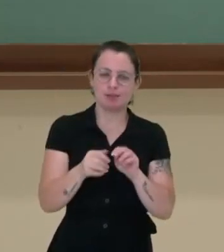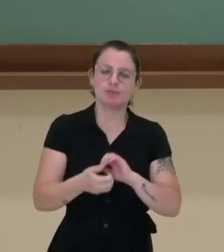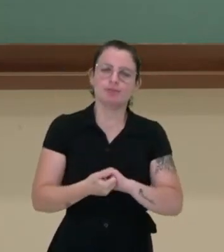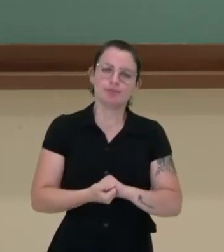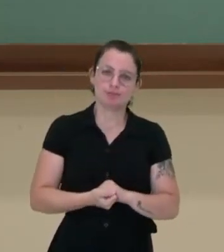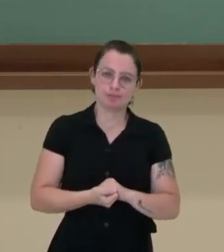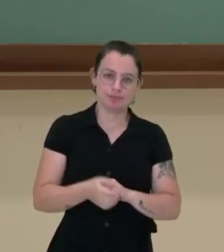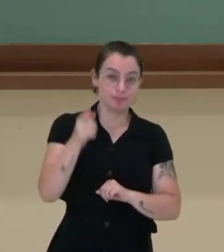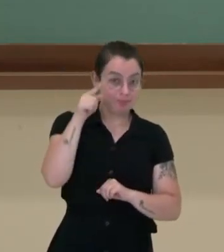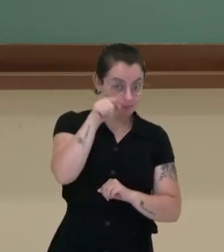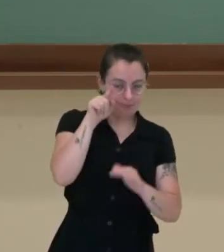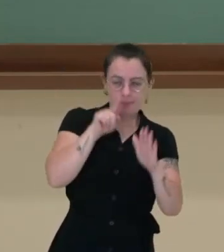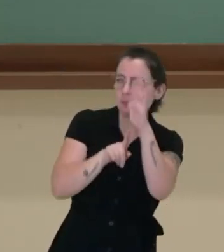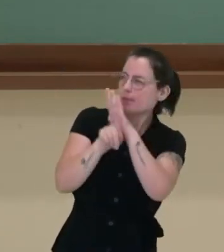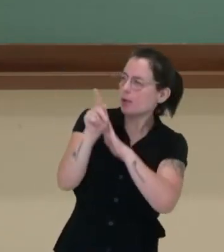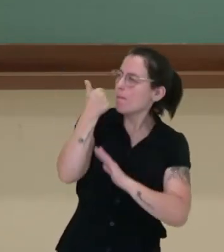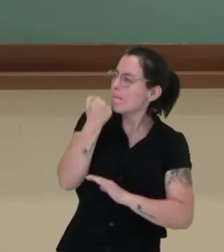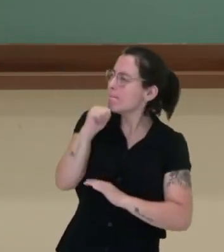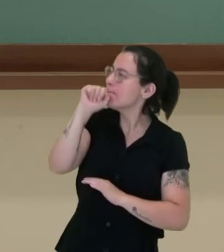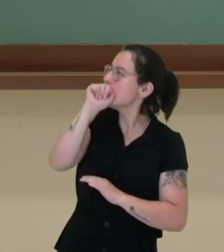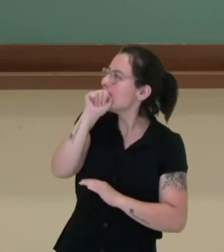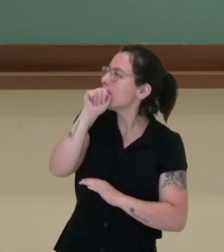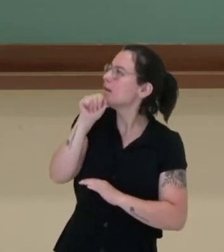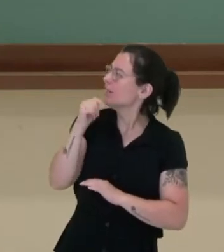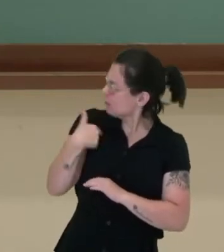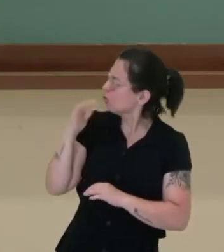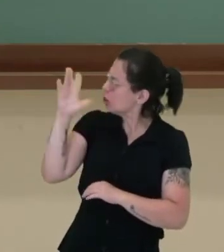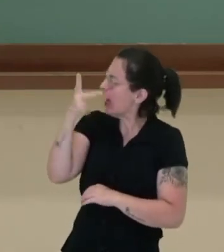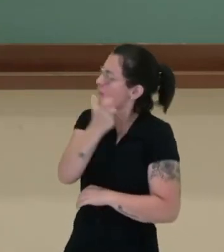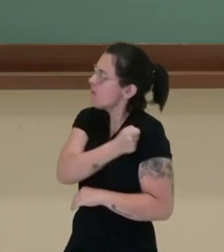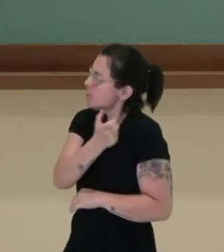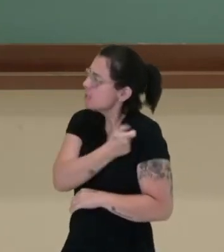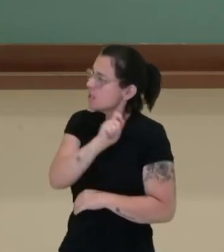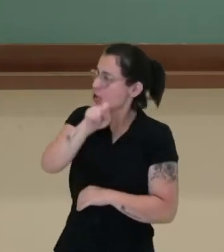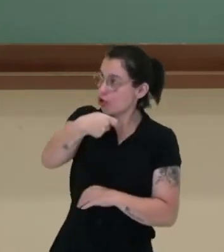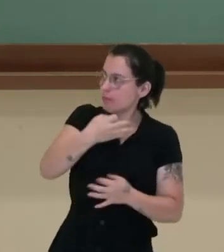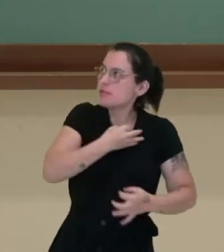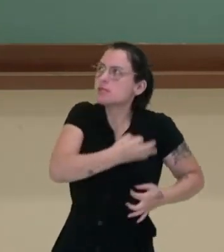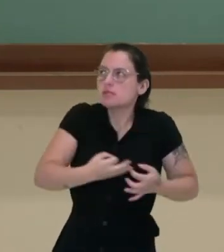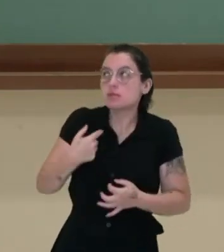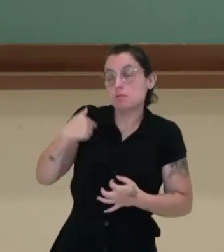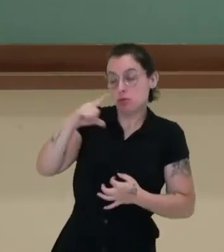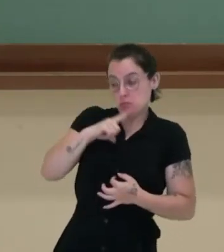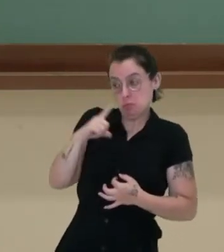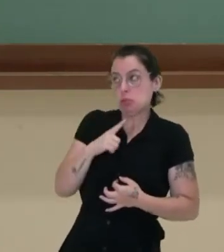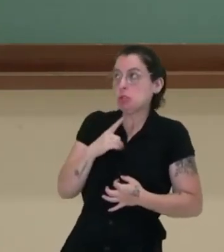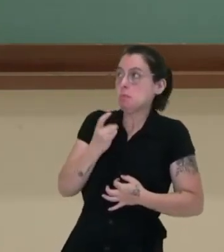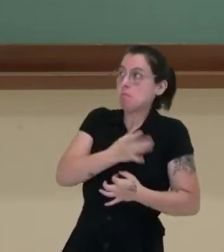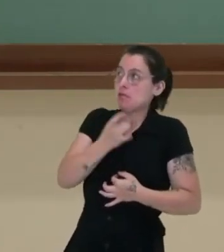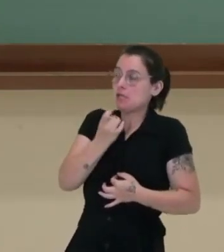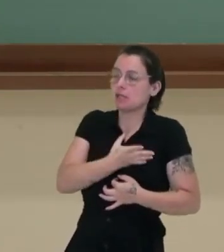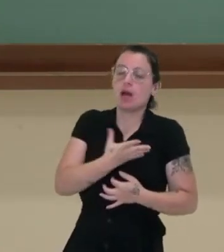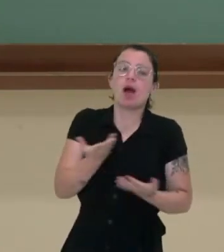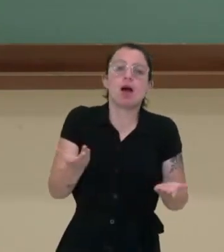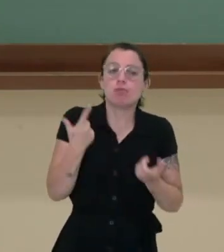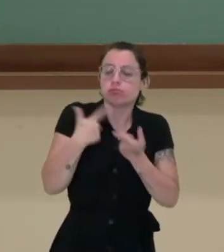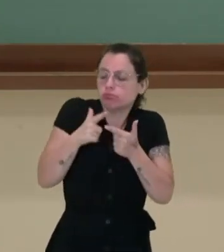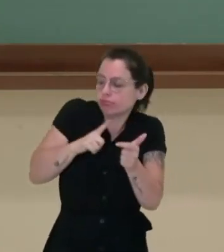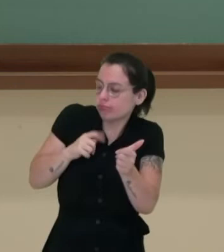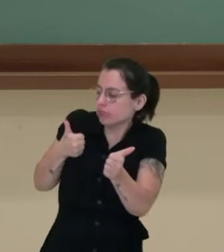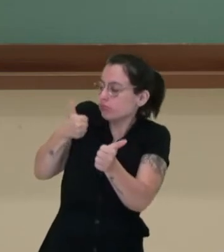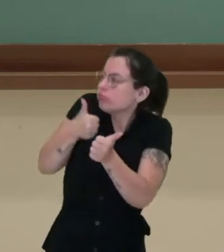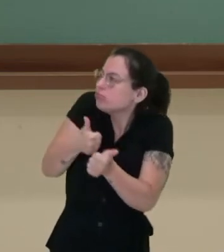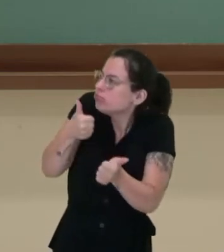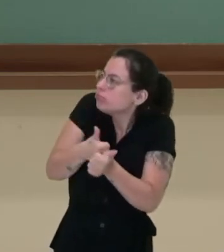pergunta para a mamãe lá se você tomou a sua vacina do sarampo, porque 2019 Foi recente